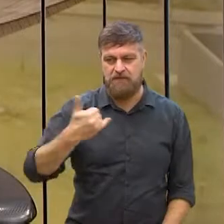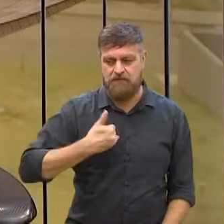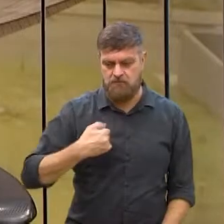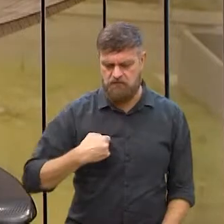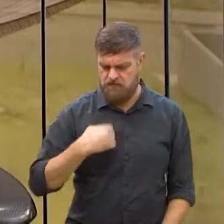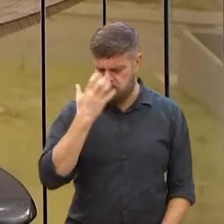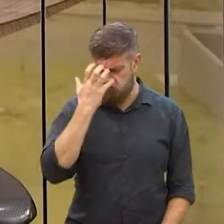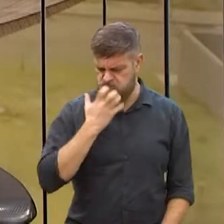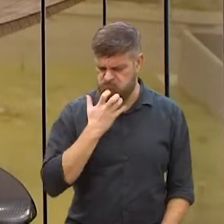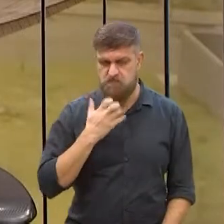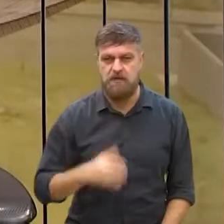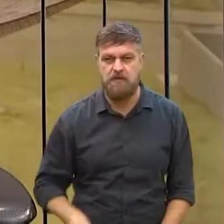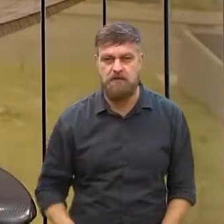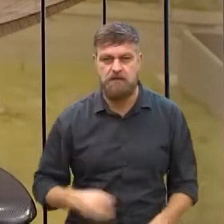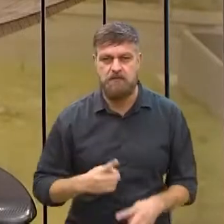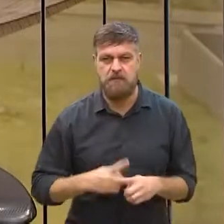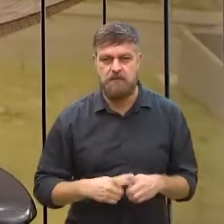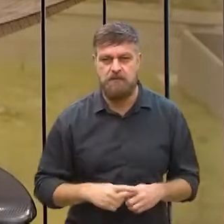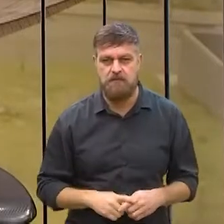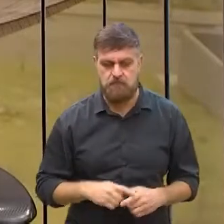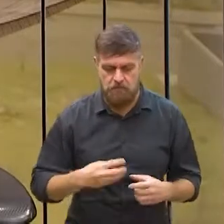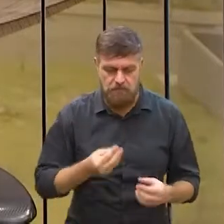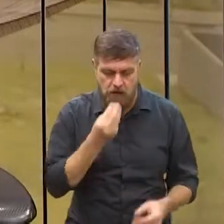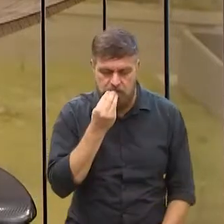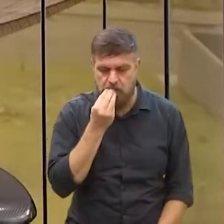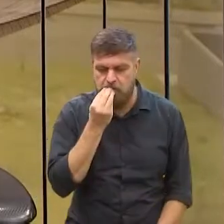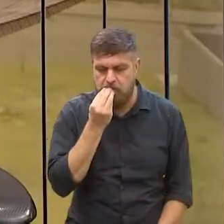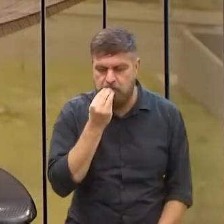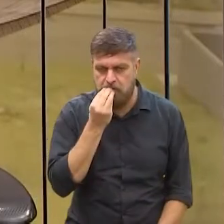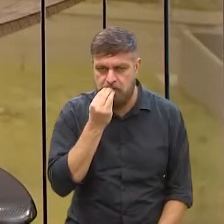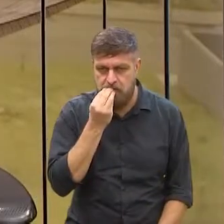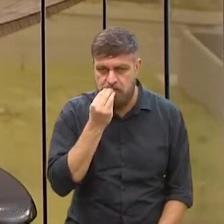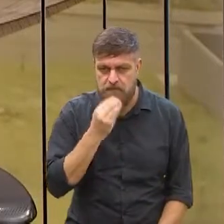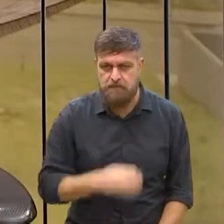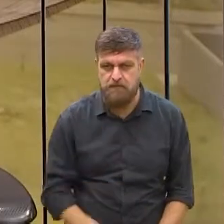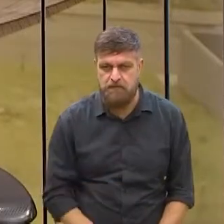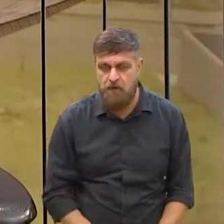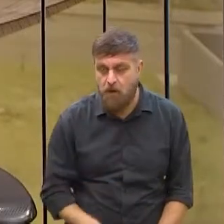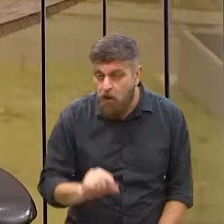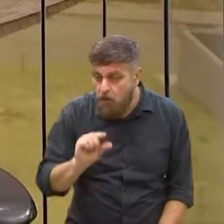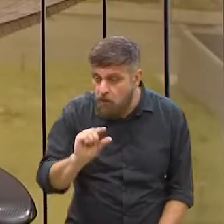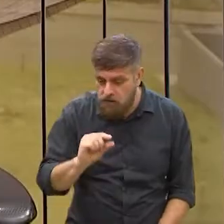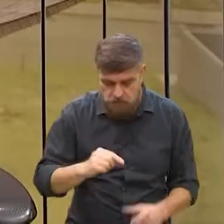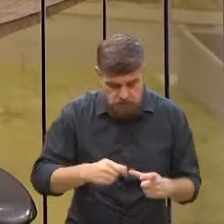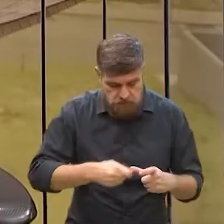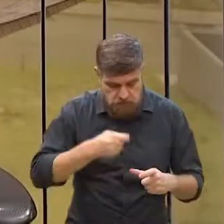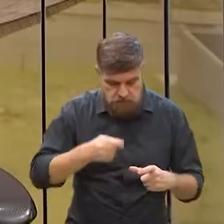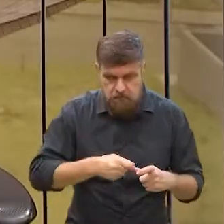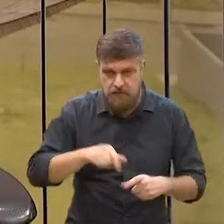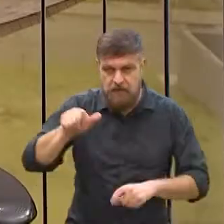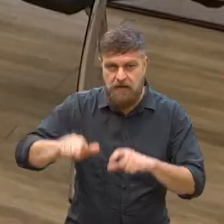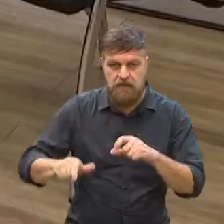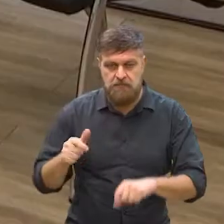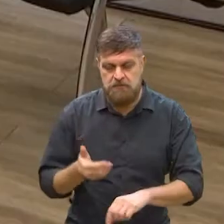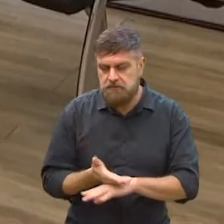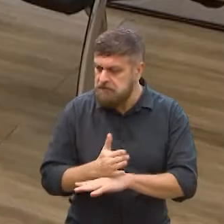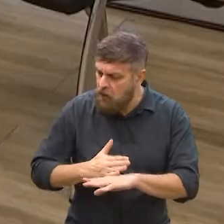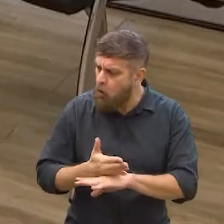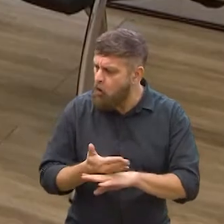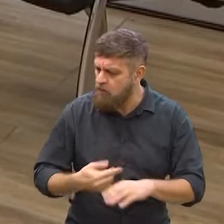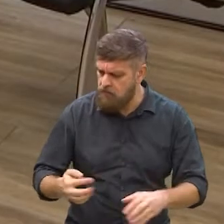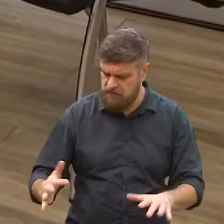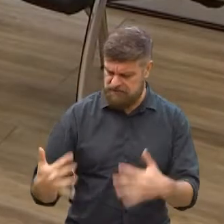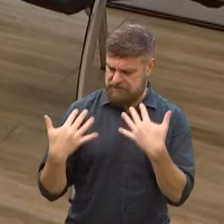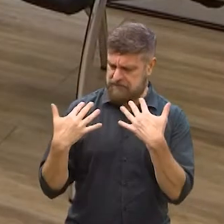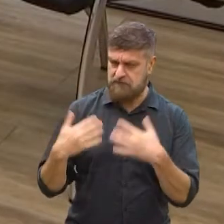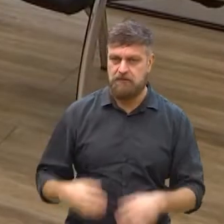brava porque eu estou comendo aquilo. Só aquele pouquinho. Todo mundo me irrita. Até você mata a vontade, mas também mas